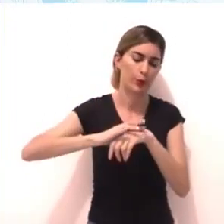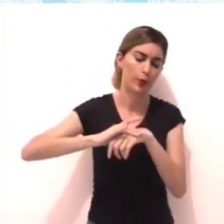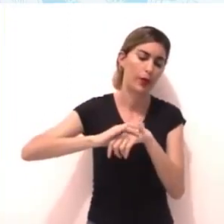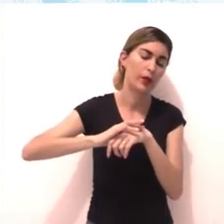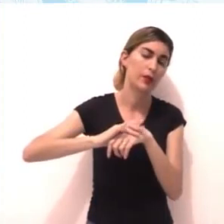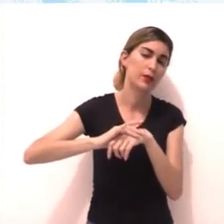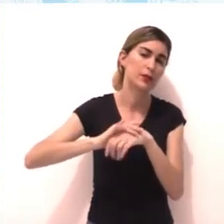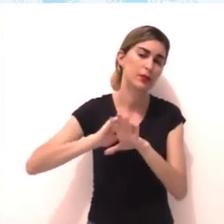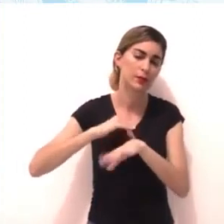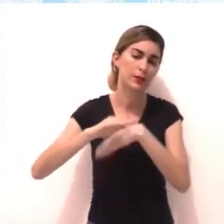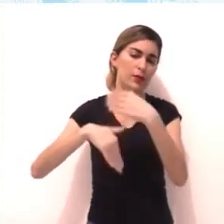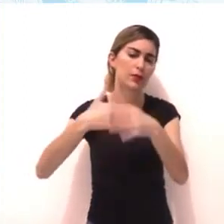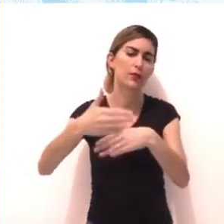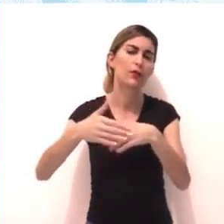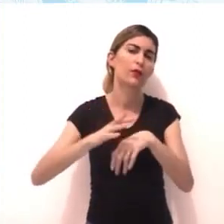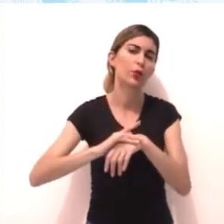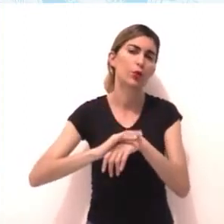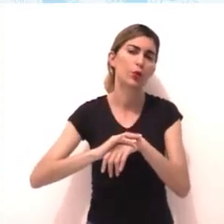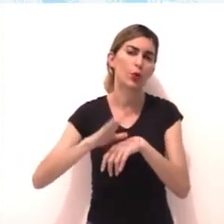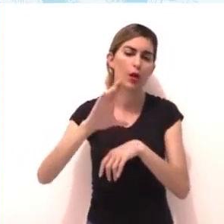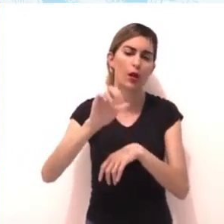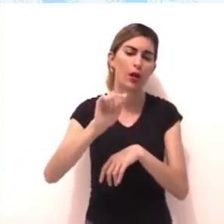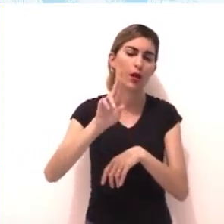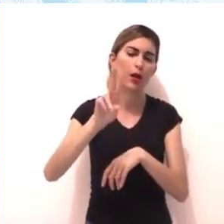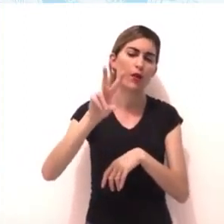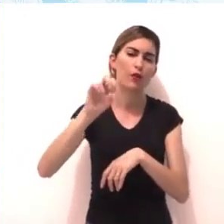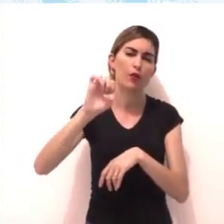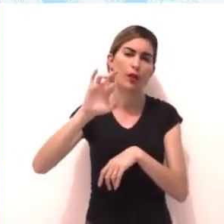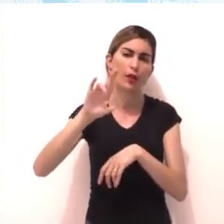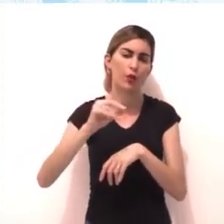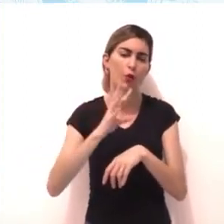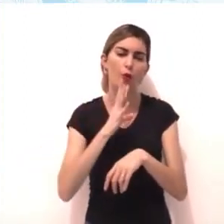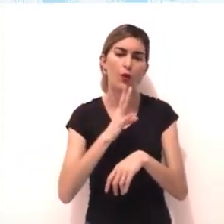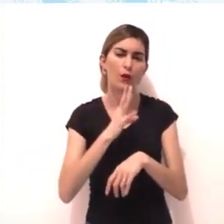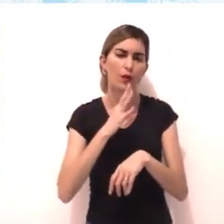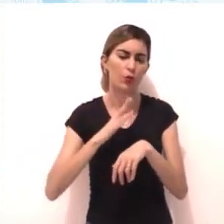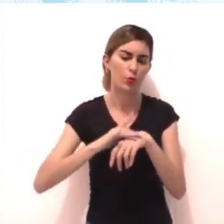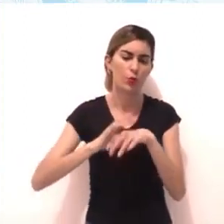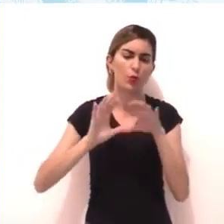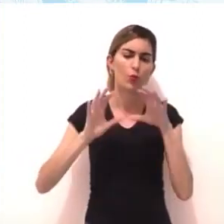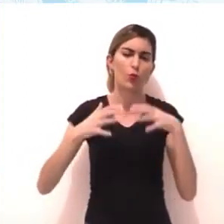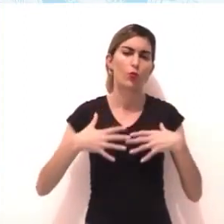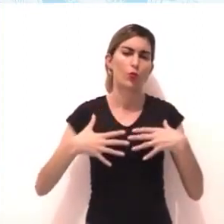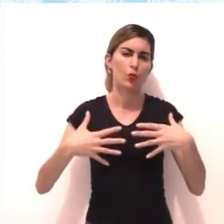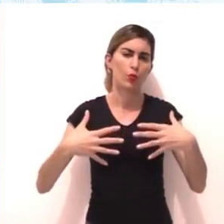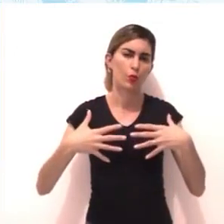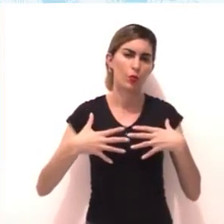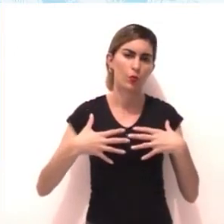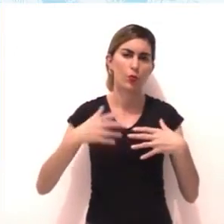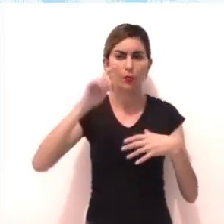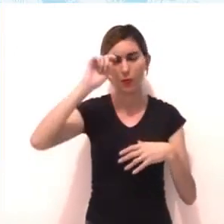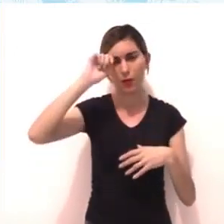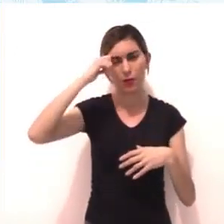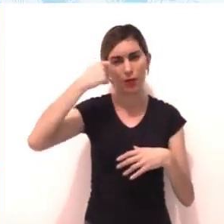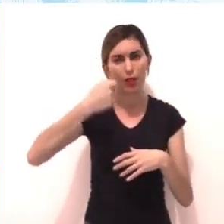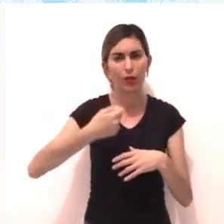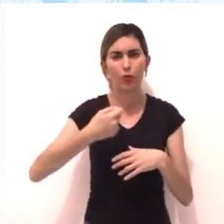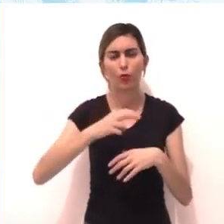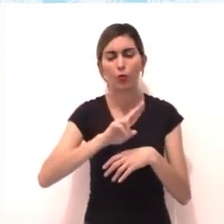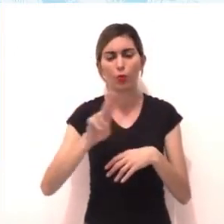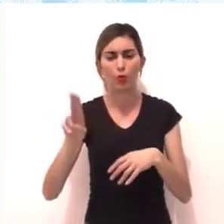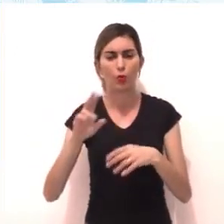doença que é desenvolvida nos carvoeiros, conhecida como pulmão negro, mas o